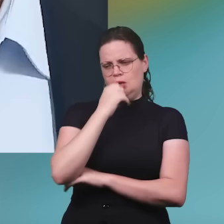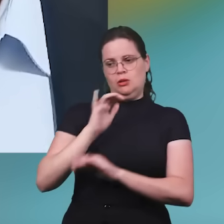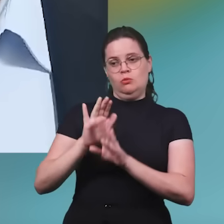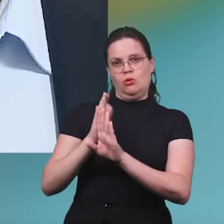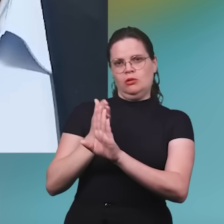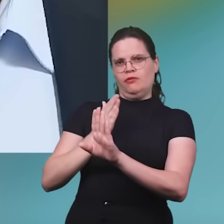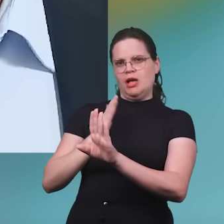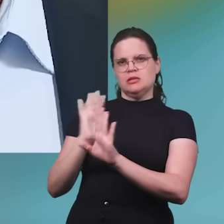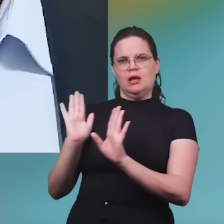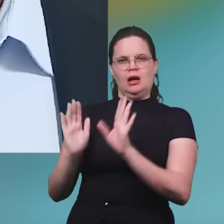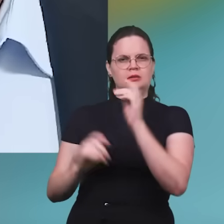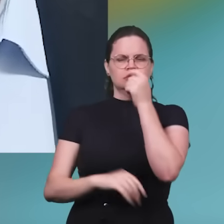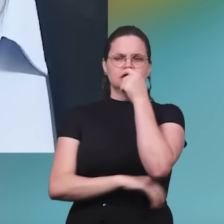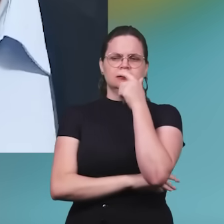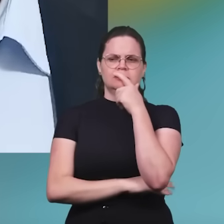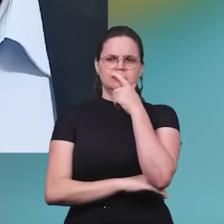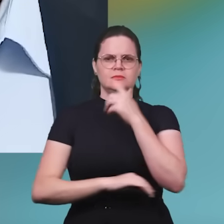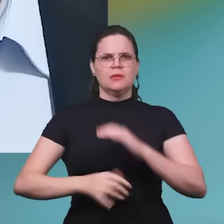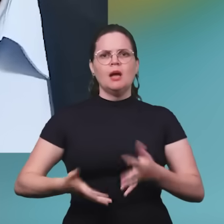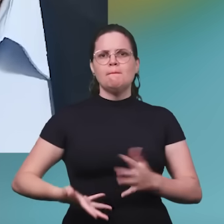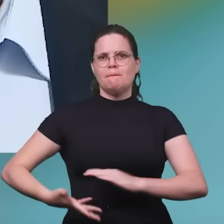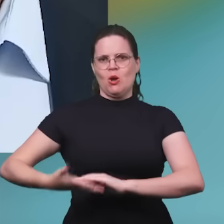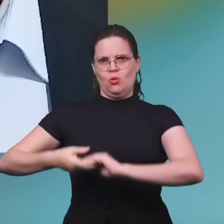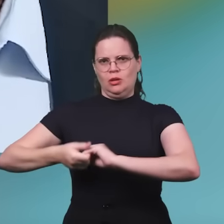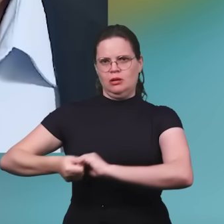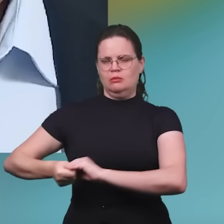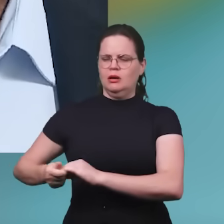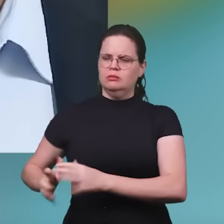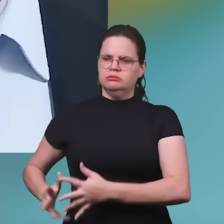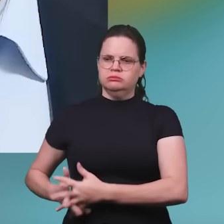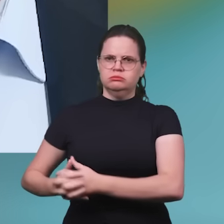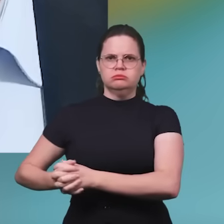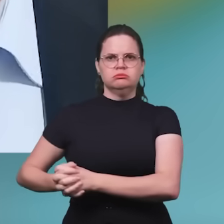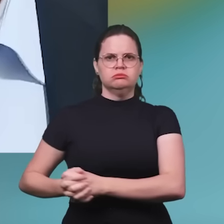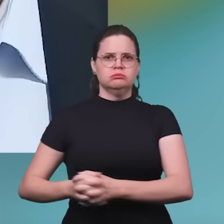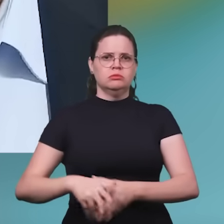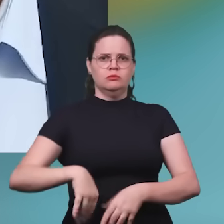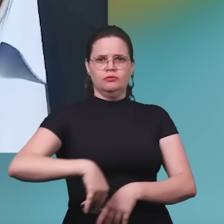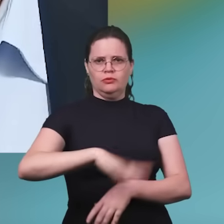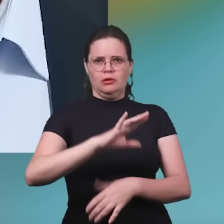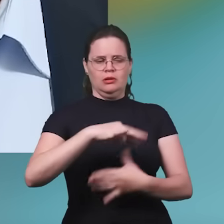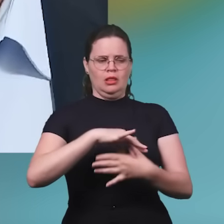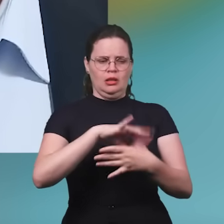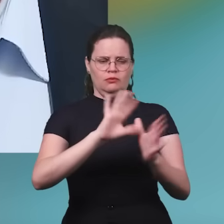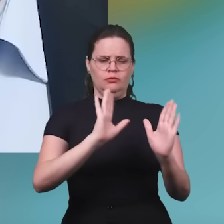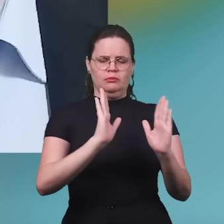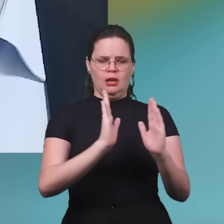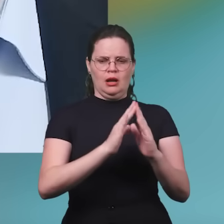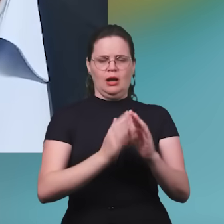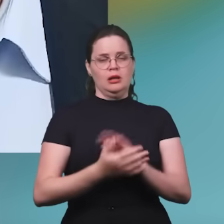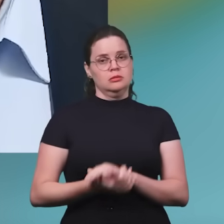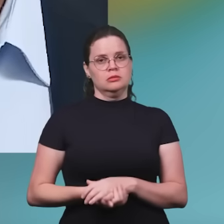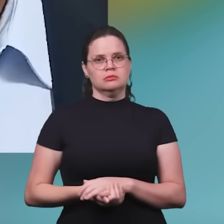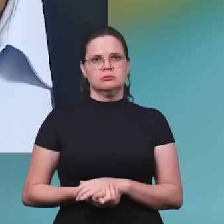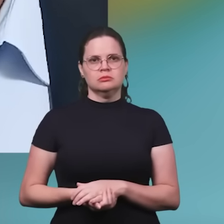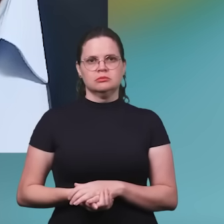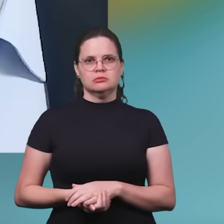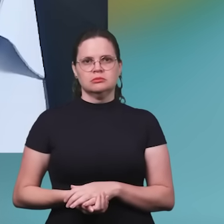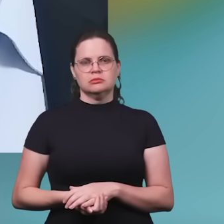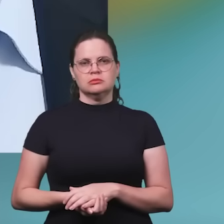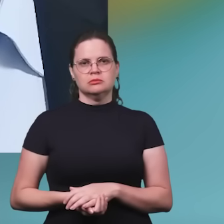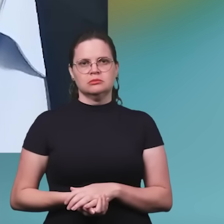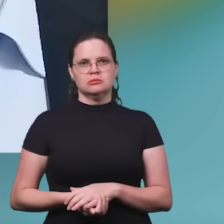arredio, e ele pegou na mão dela e levou ela embora. Os dois tiveram